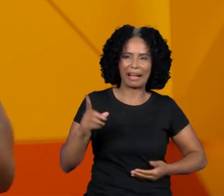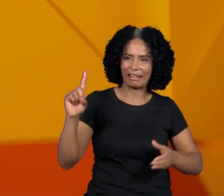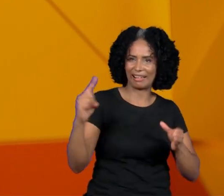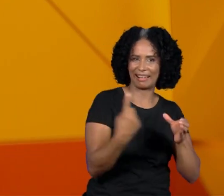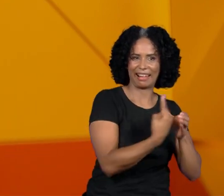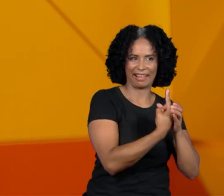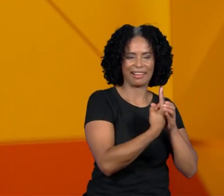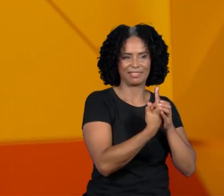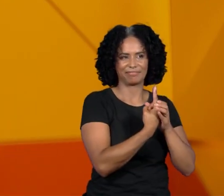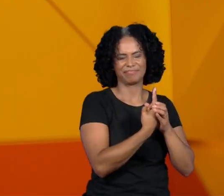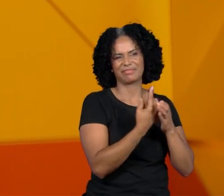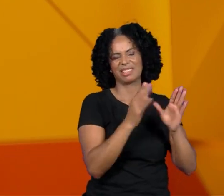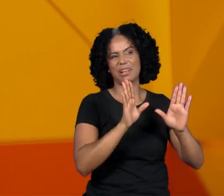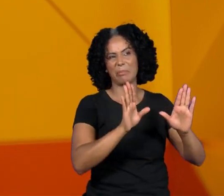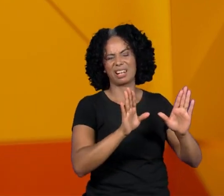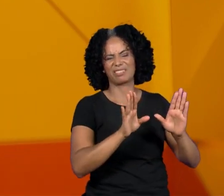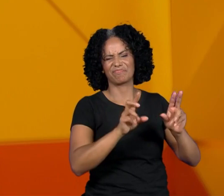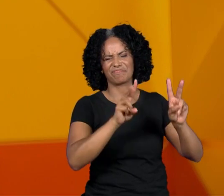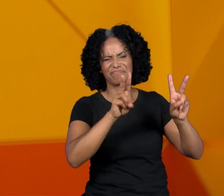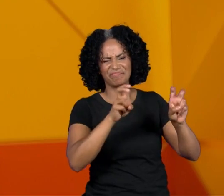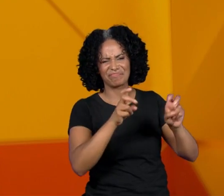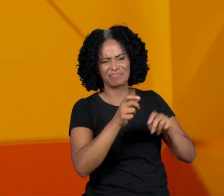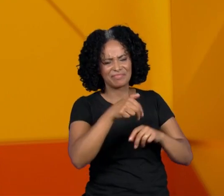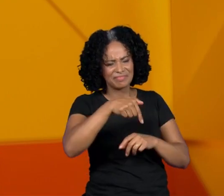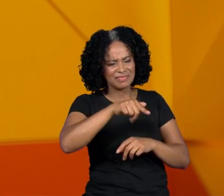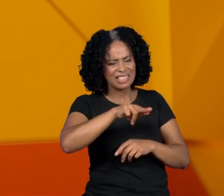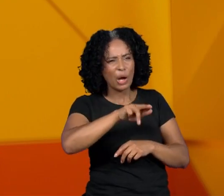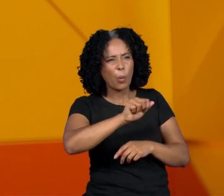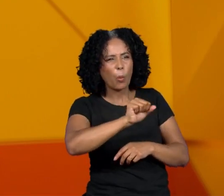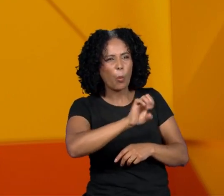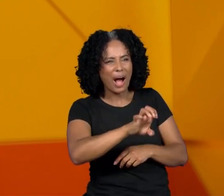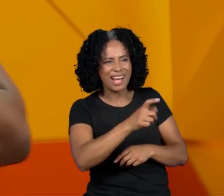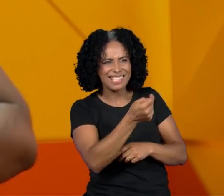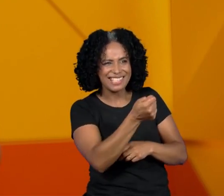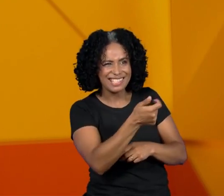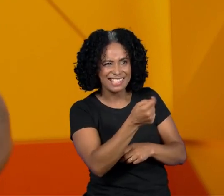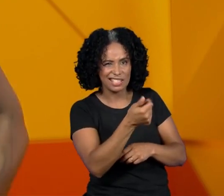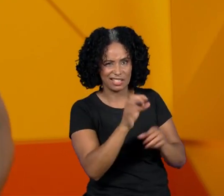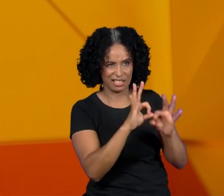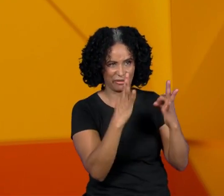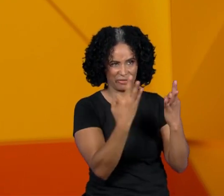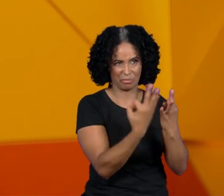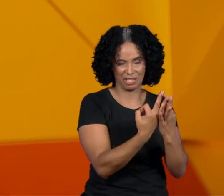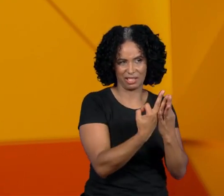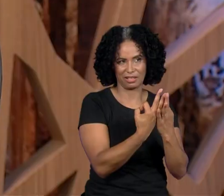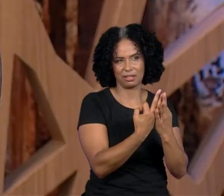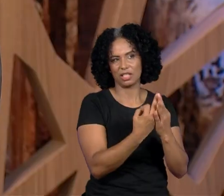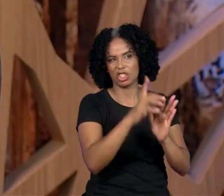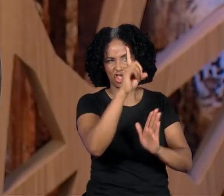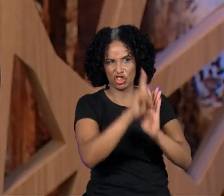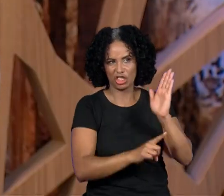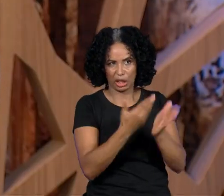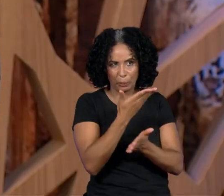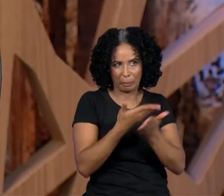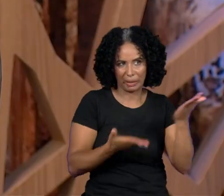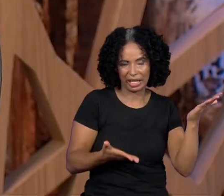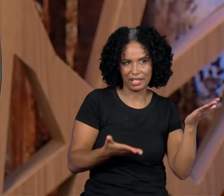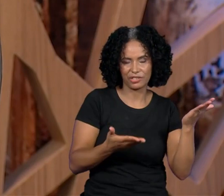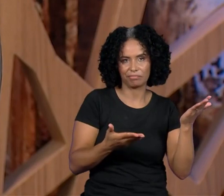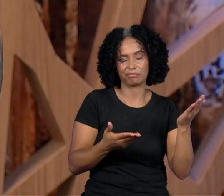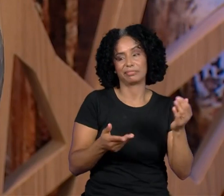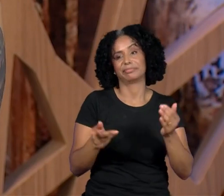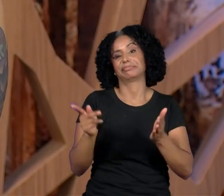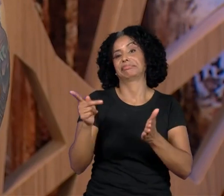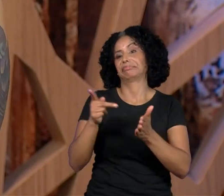ele fragiliza toda a situação e acaba fazendo com que a empregada fique distante dos seus direitos? É um termo que é justamente